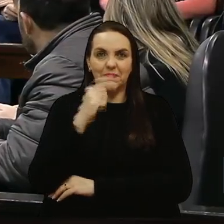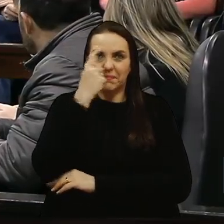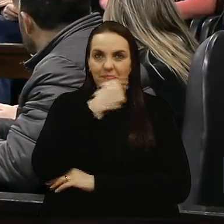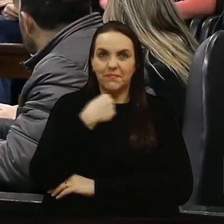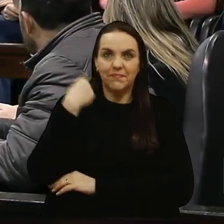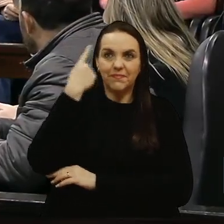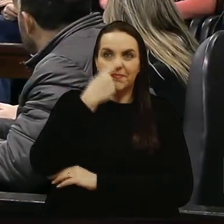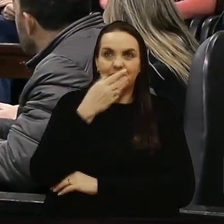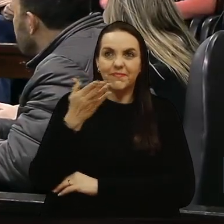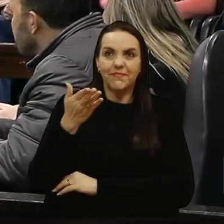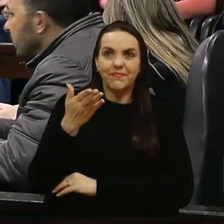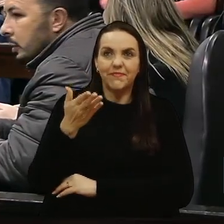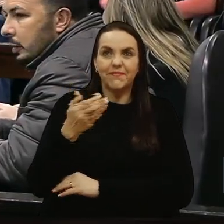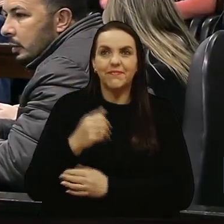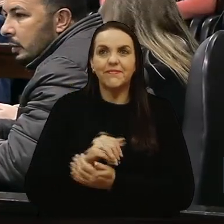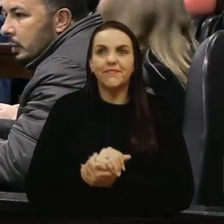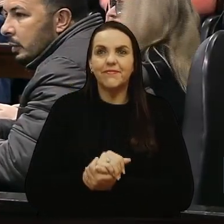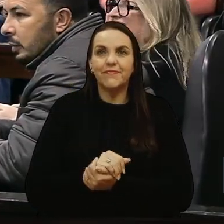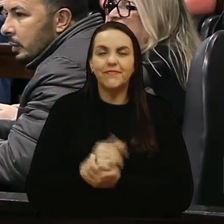a Ana?